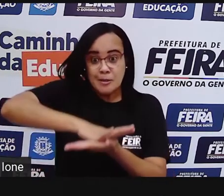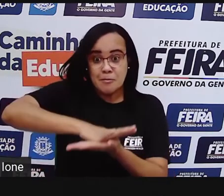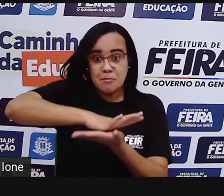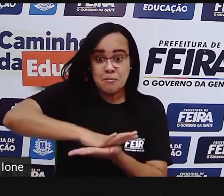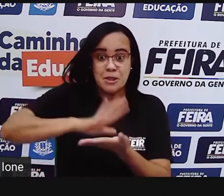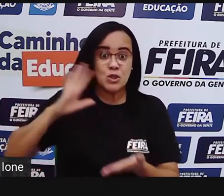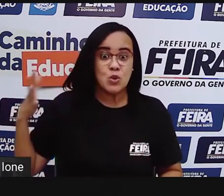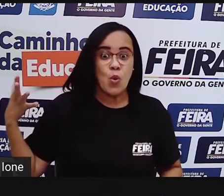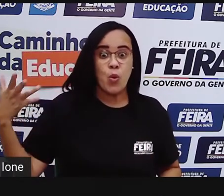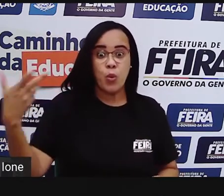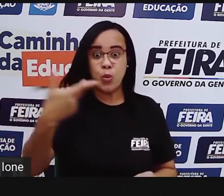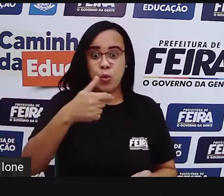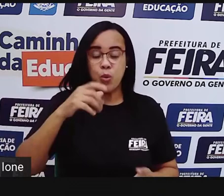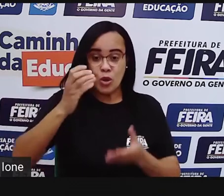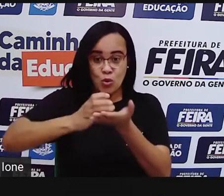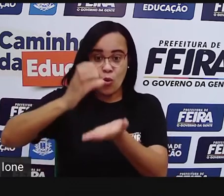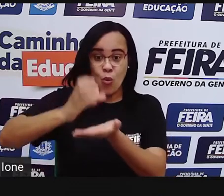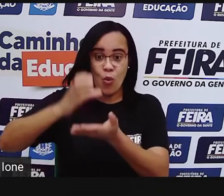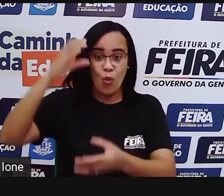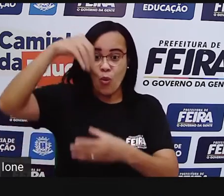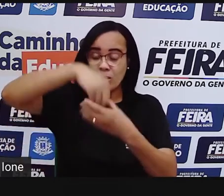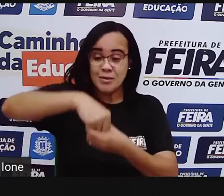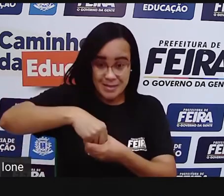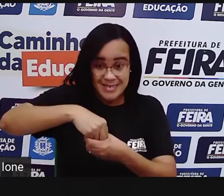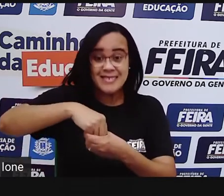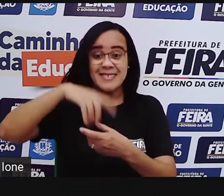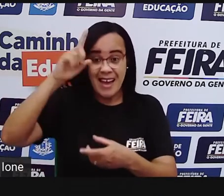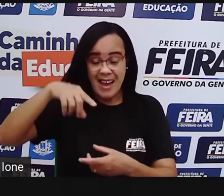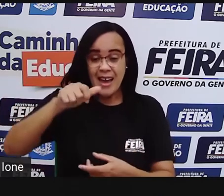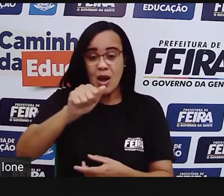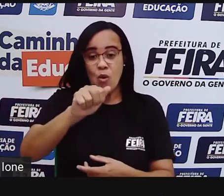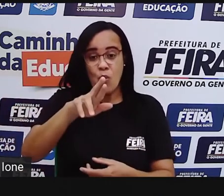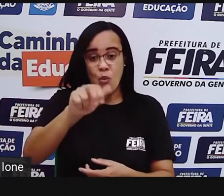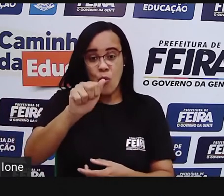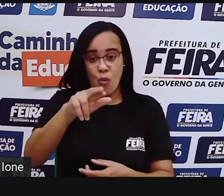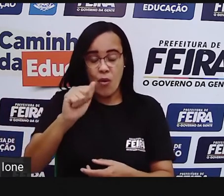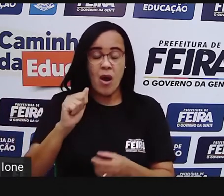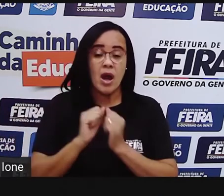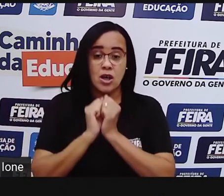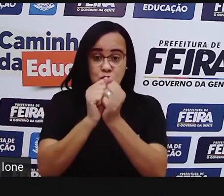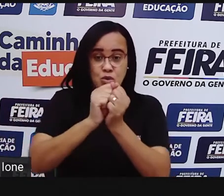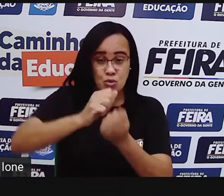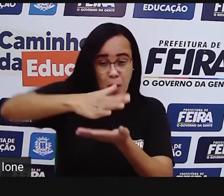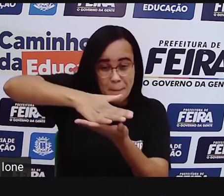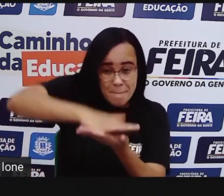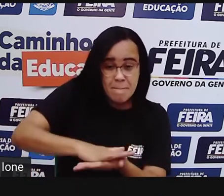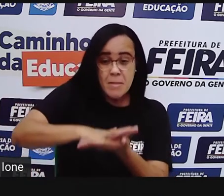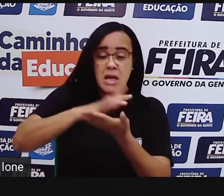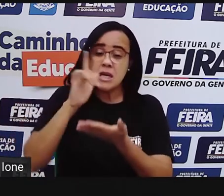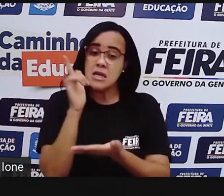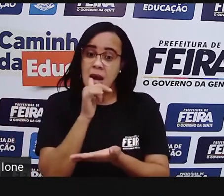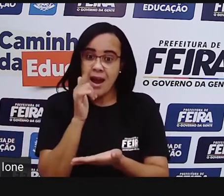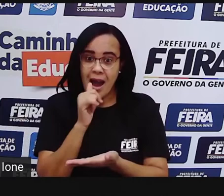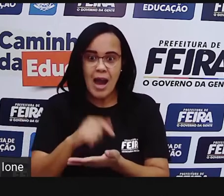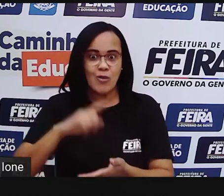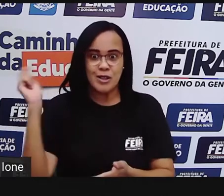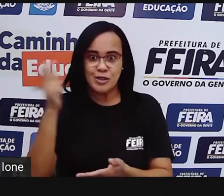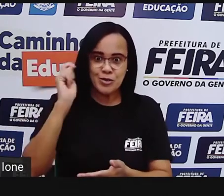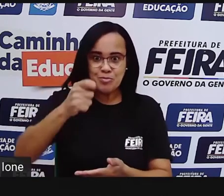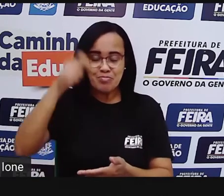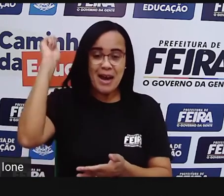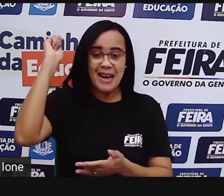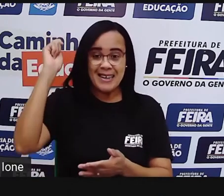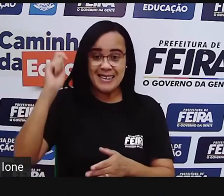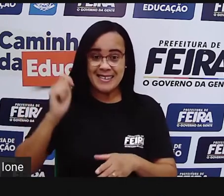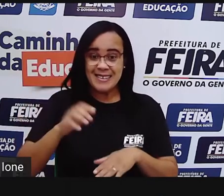agindo no nosso copo. O ar mais a pressão atmosférica junto com a água e tudo isso faz essa mágica. E que